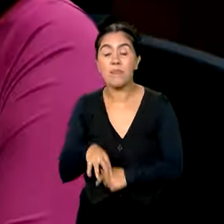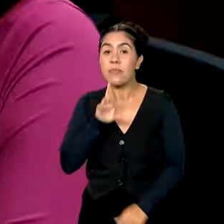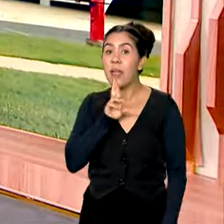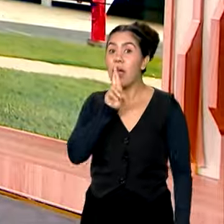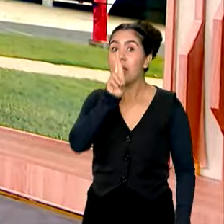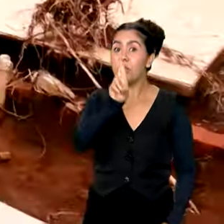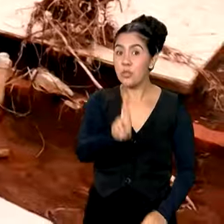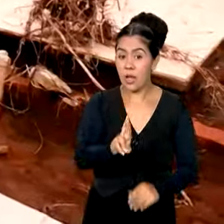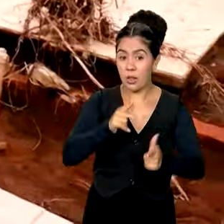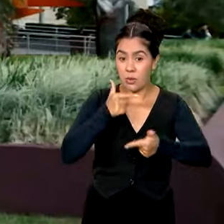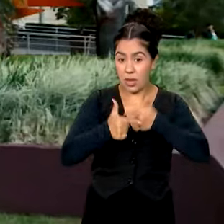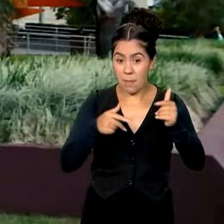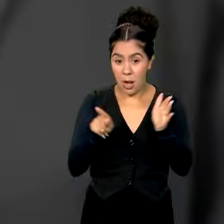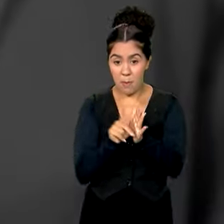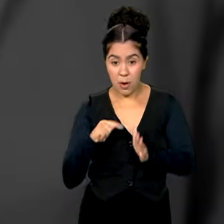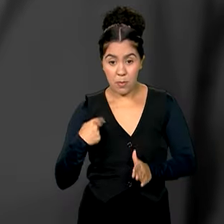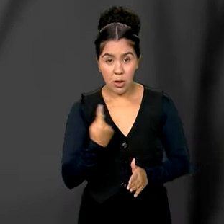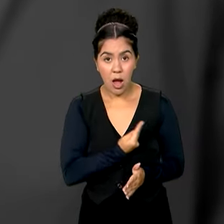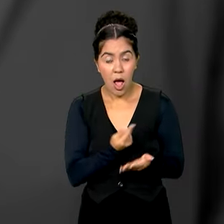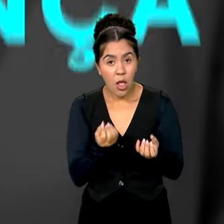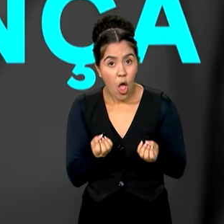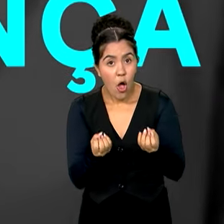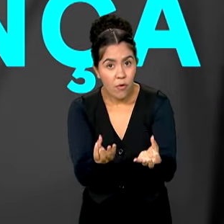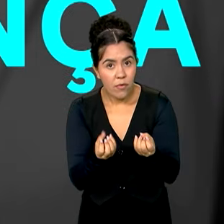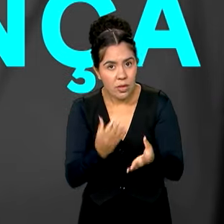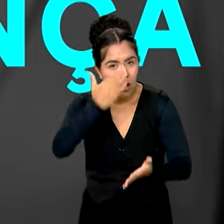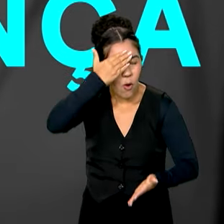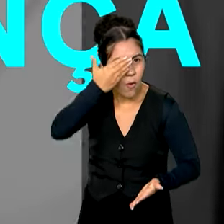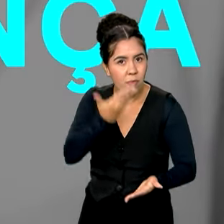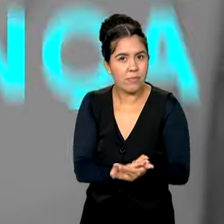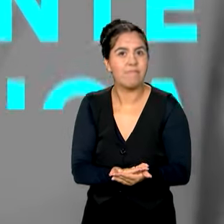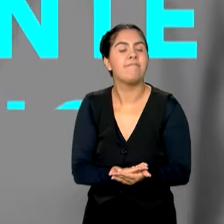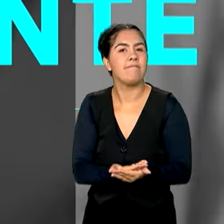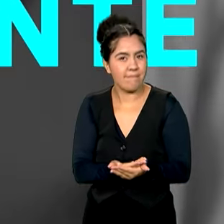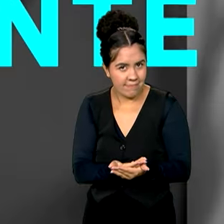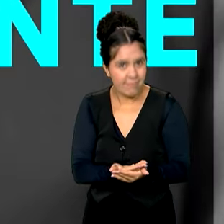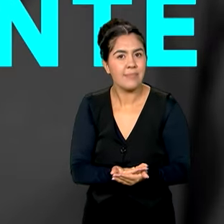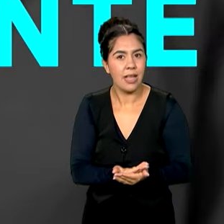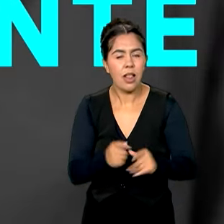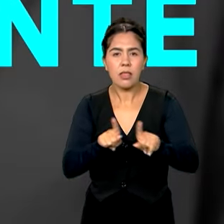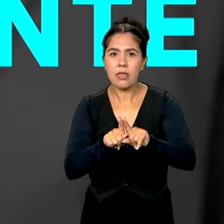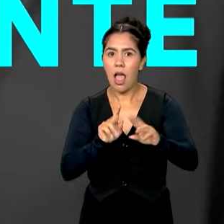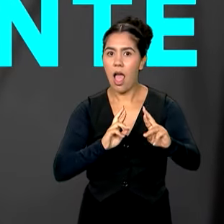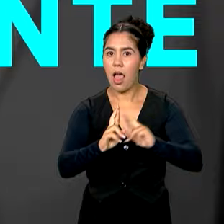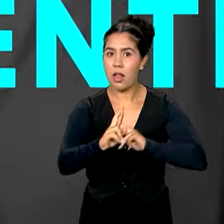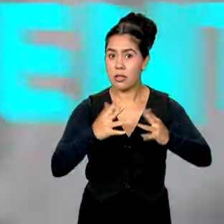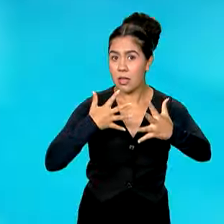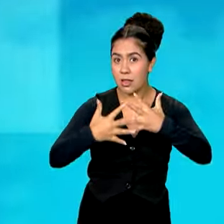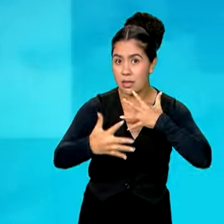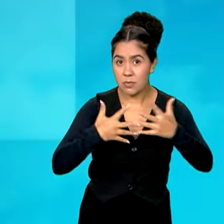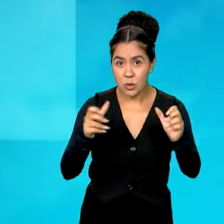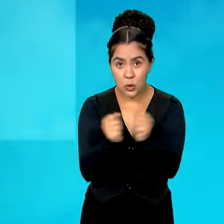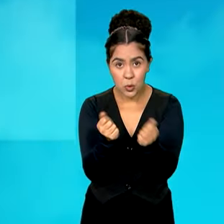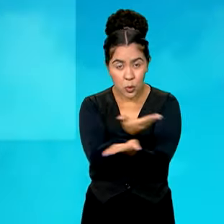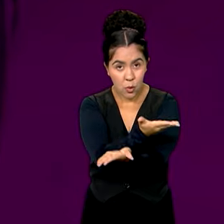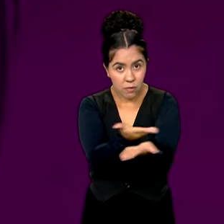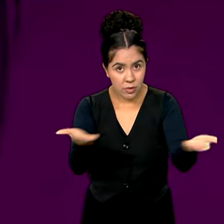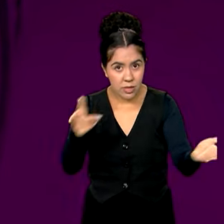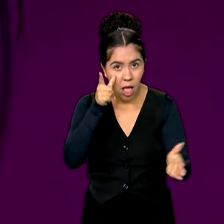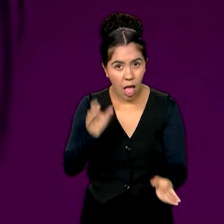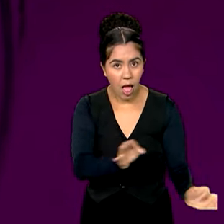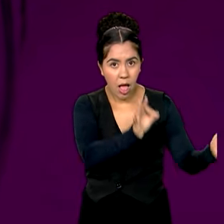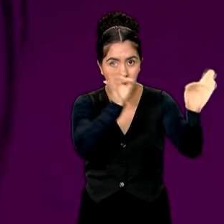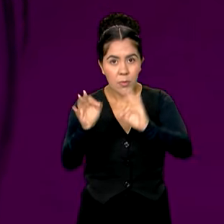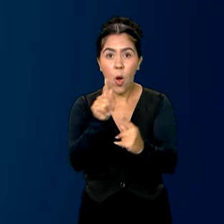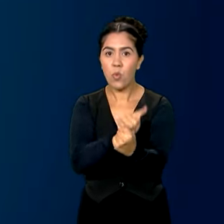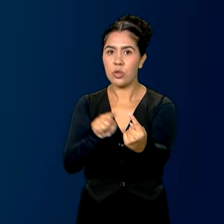resultado do nosso trabalho é a informação de confiança, numa relação transparente com você. Porque essa é a